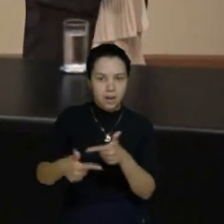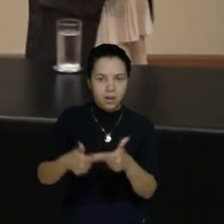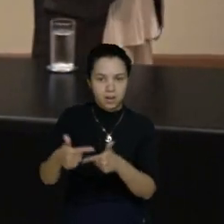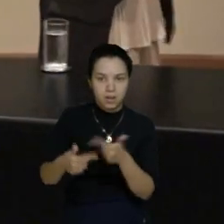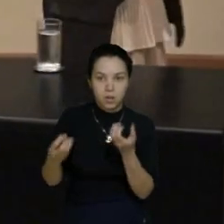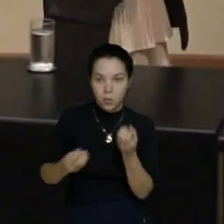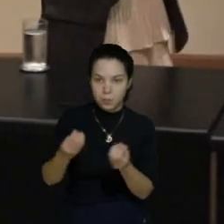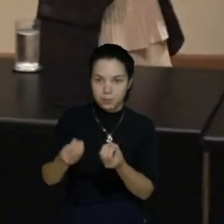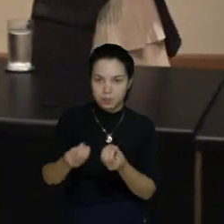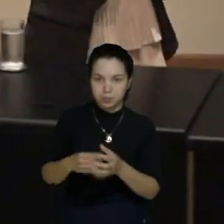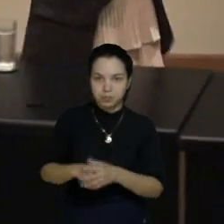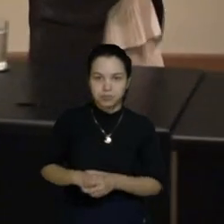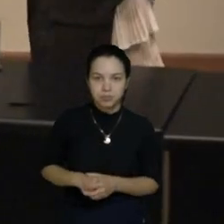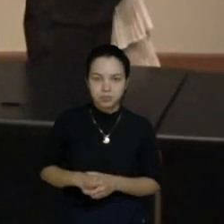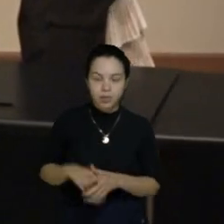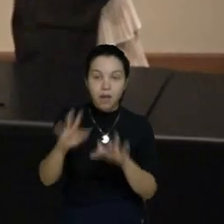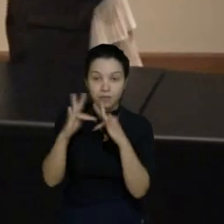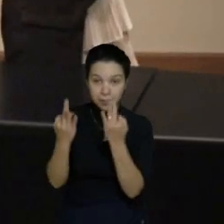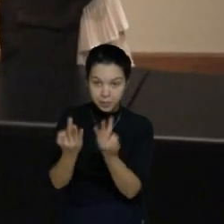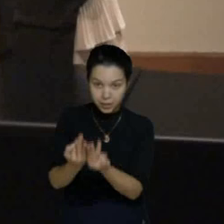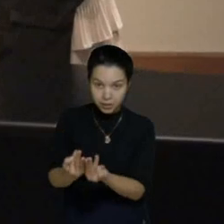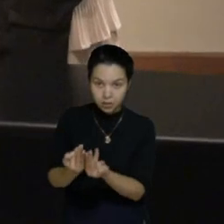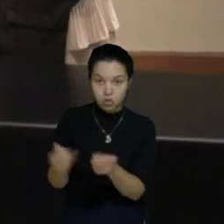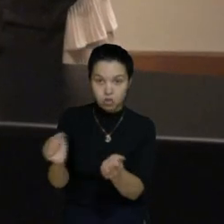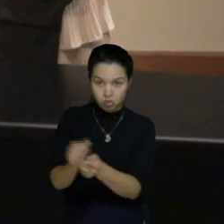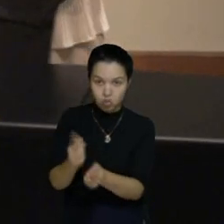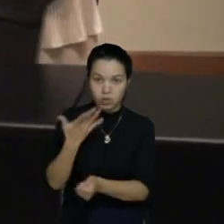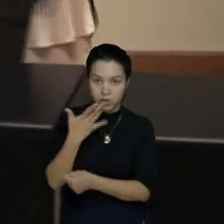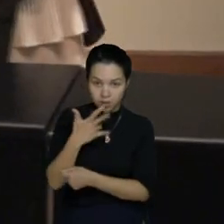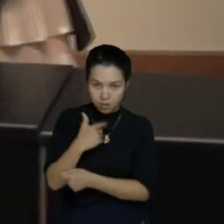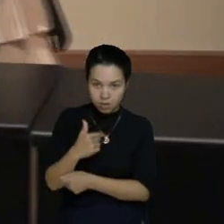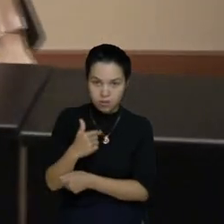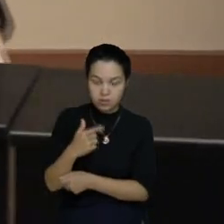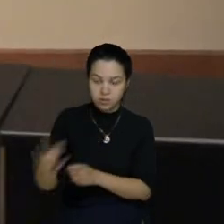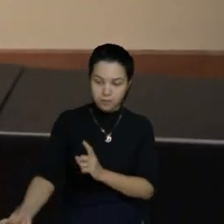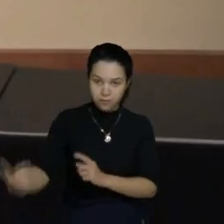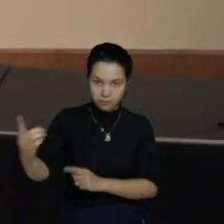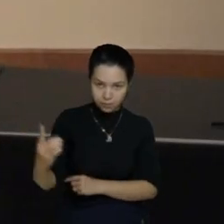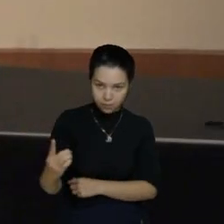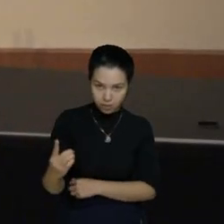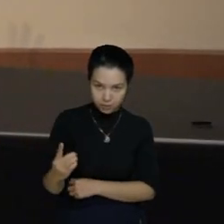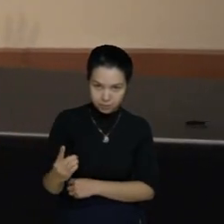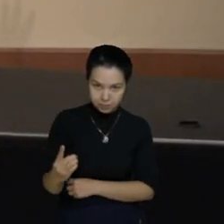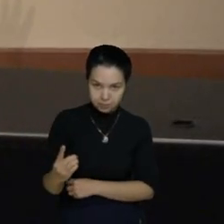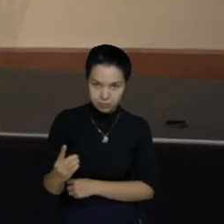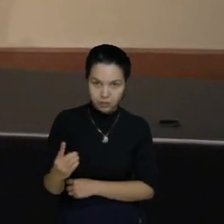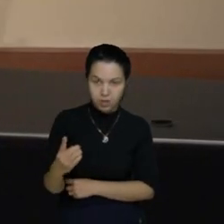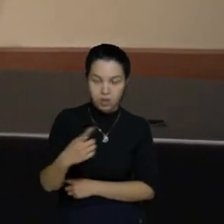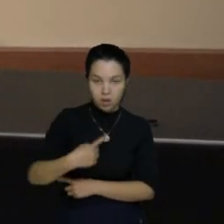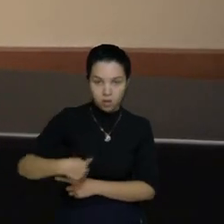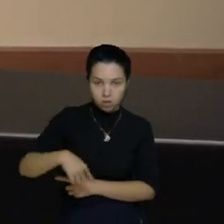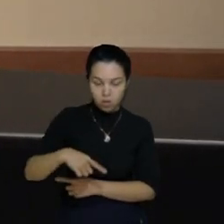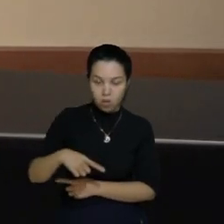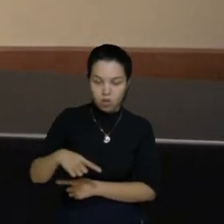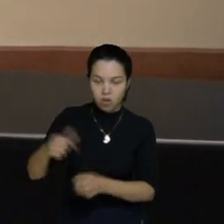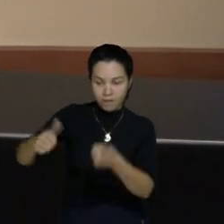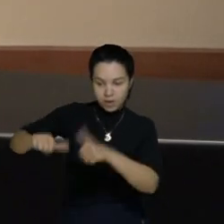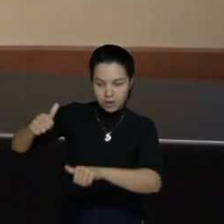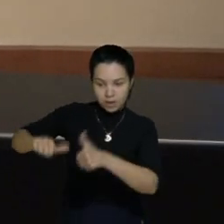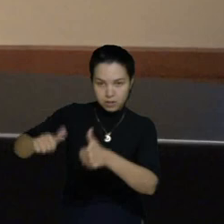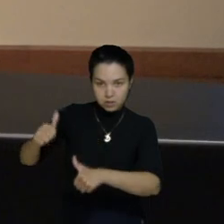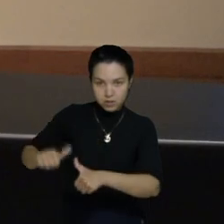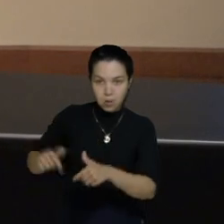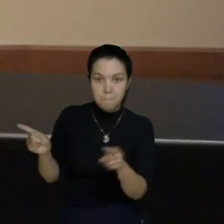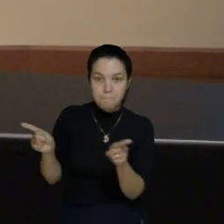criança e a família chegam nós denominamos avaliação breve Então essa avaliação breve é o primeiro